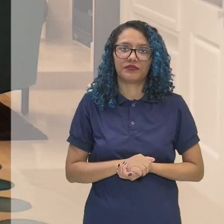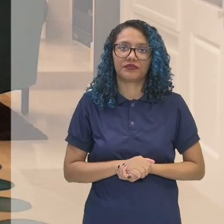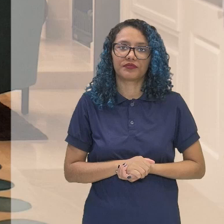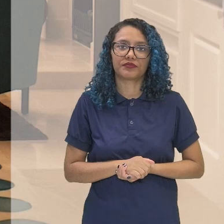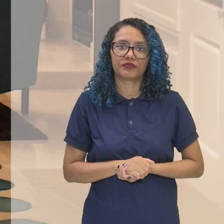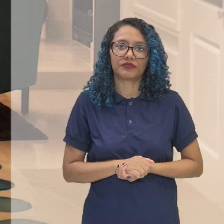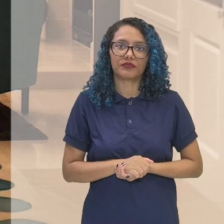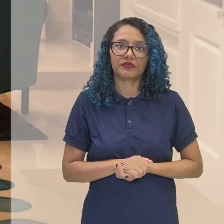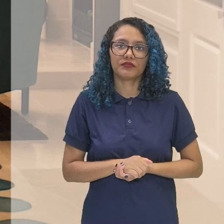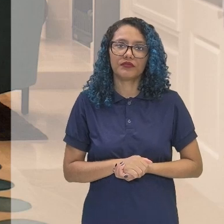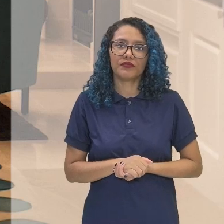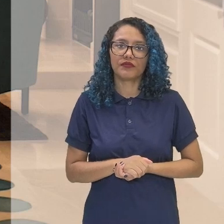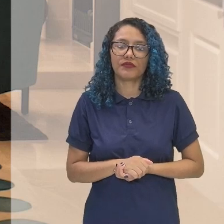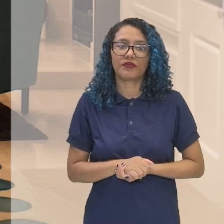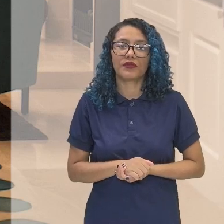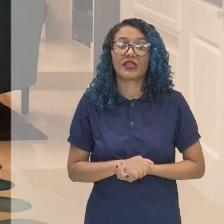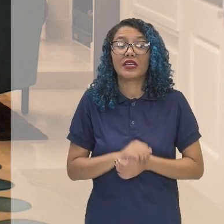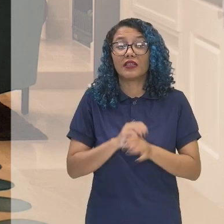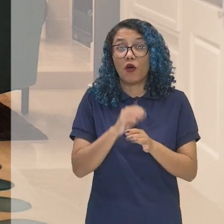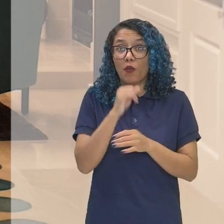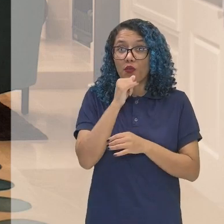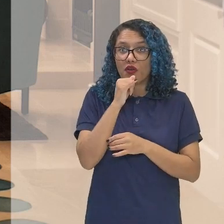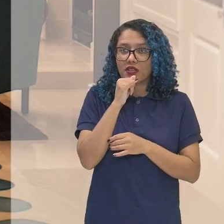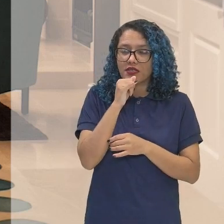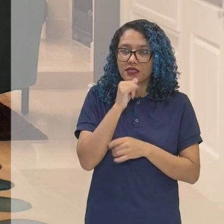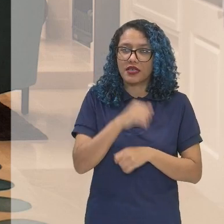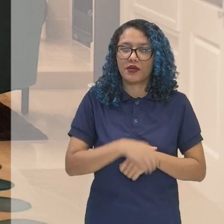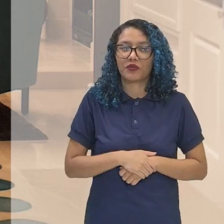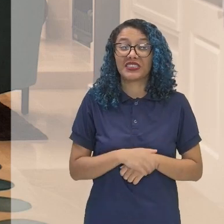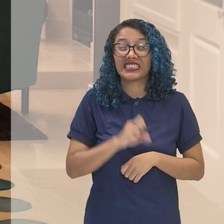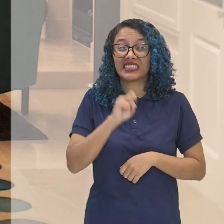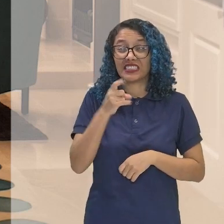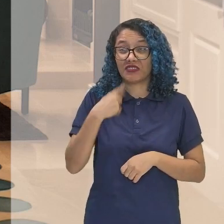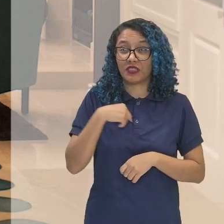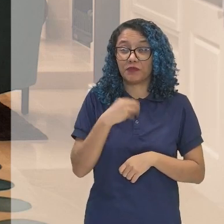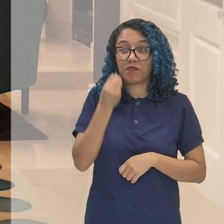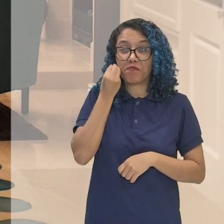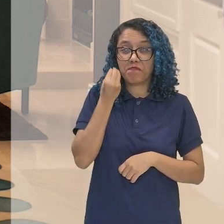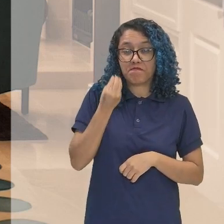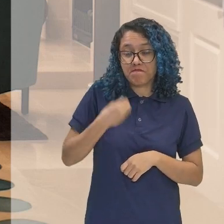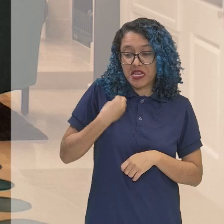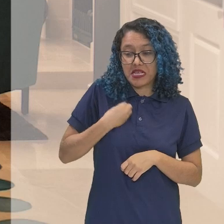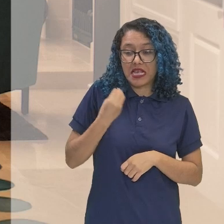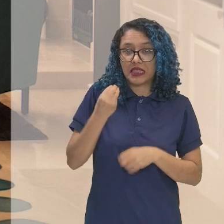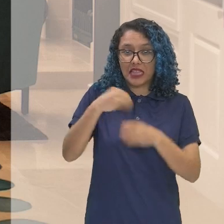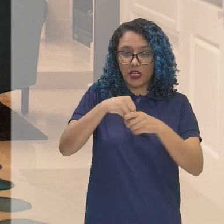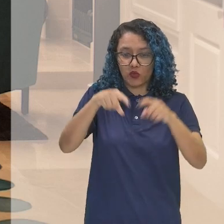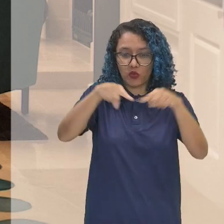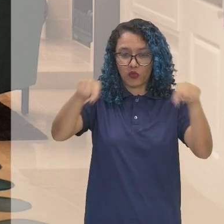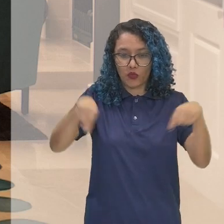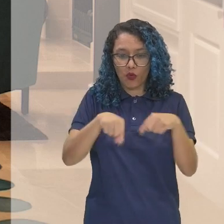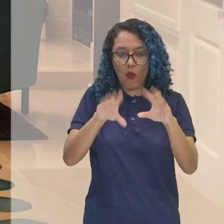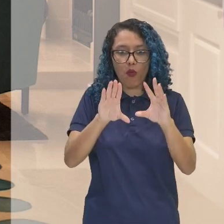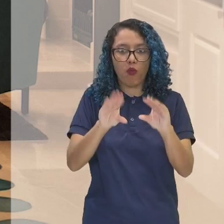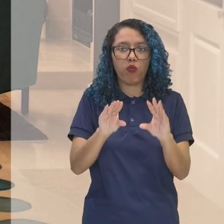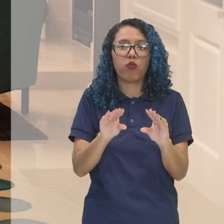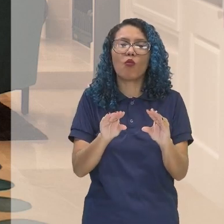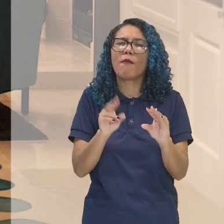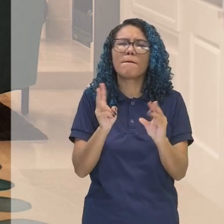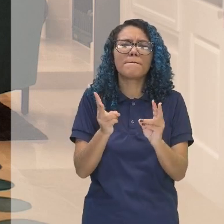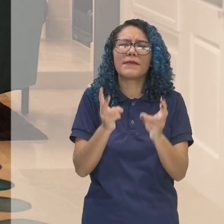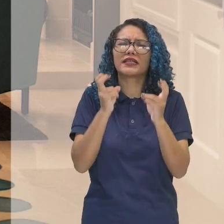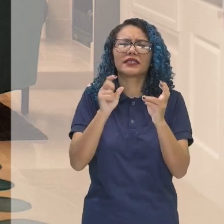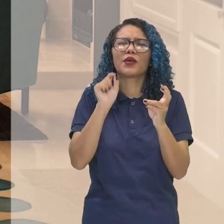Pessoal, o simples fato de você estar em uma sala de estar, como nós estamos aqui, você vai observar